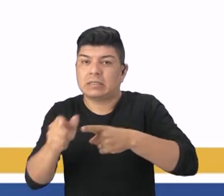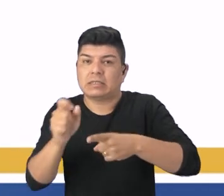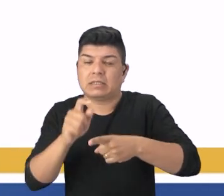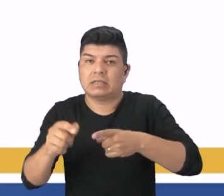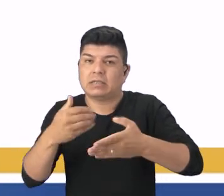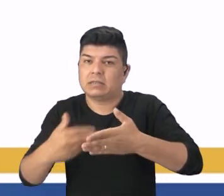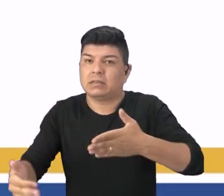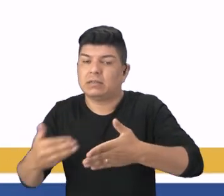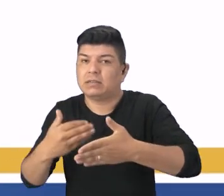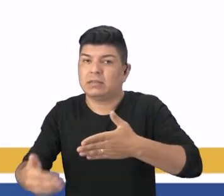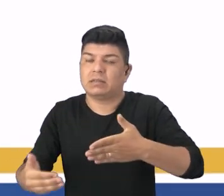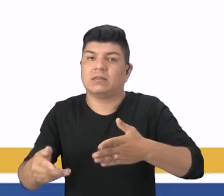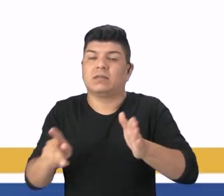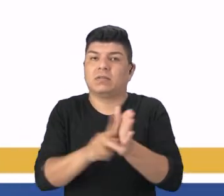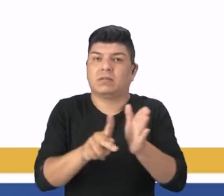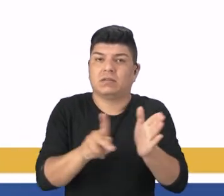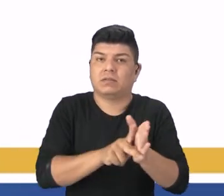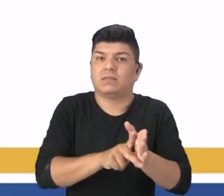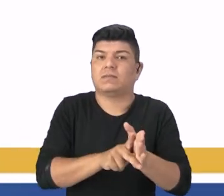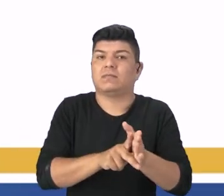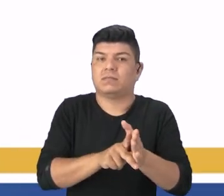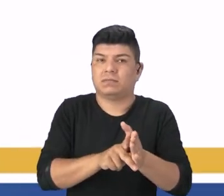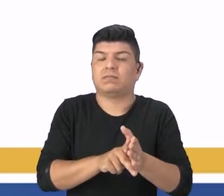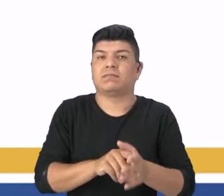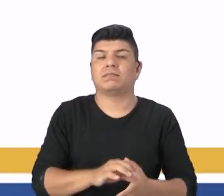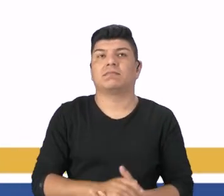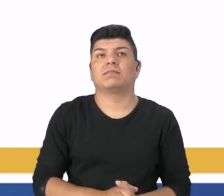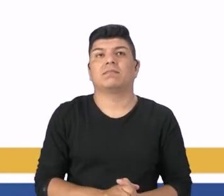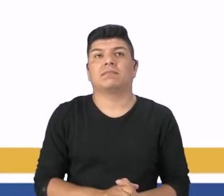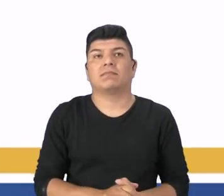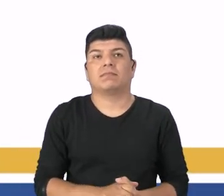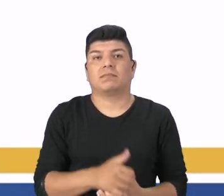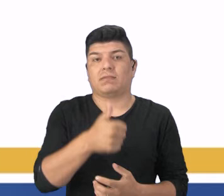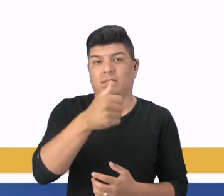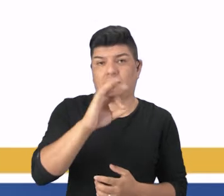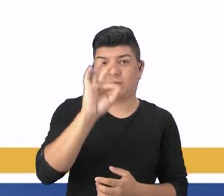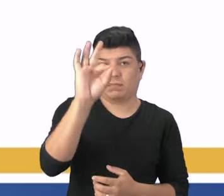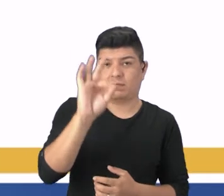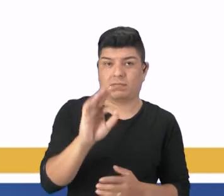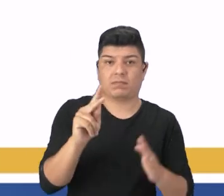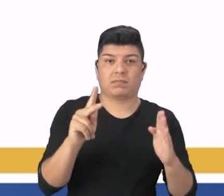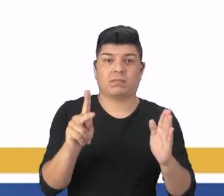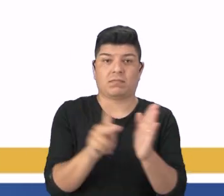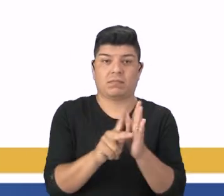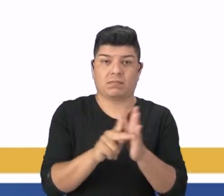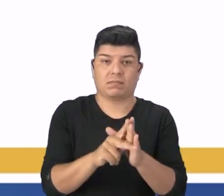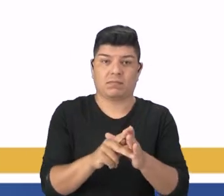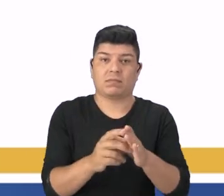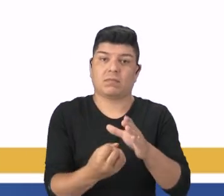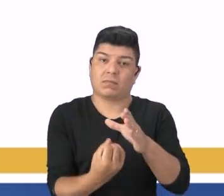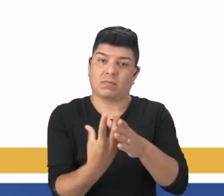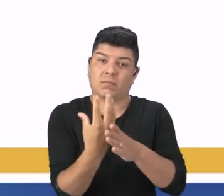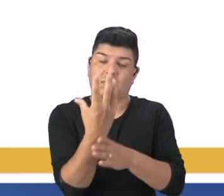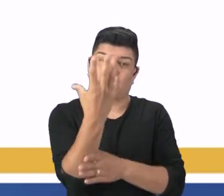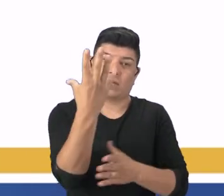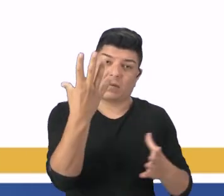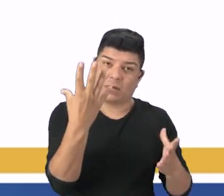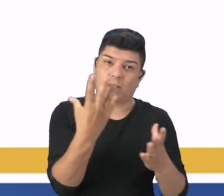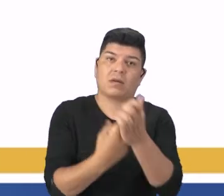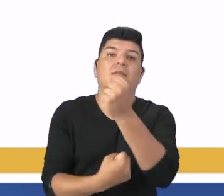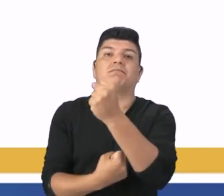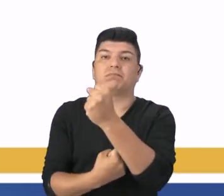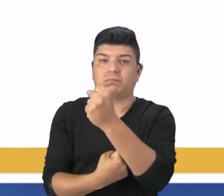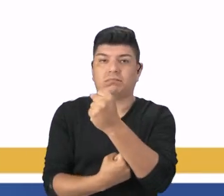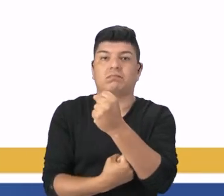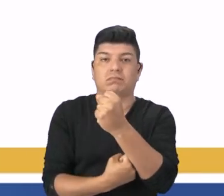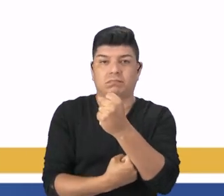batendo no próprio para-brisa, não é verdade? E 10% na própria colheita, na hora de fazer a colheita, vai